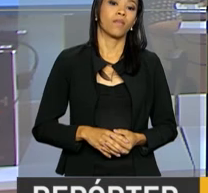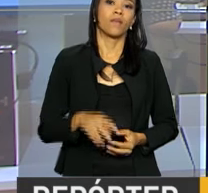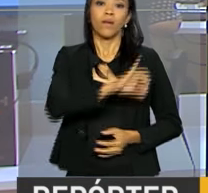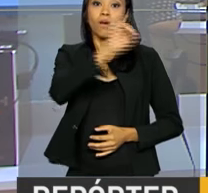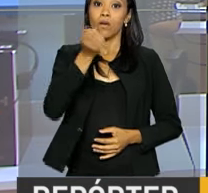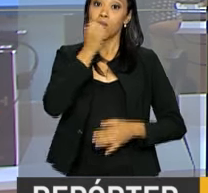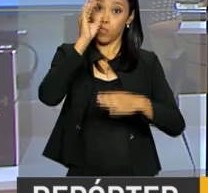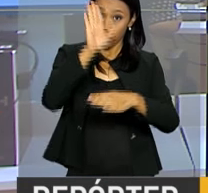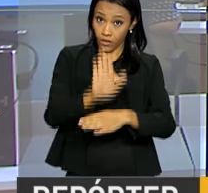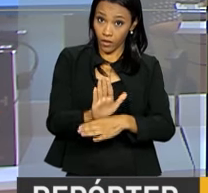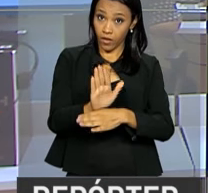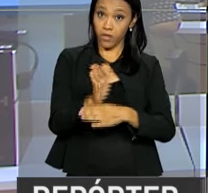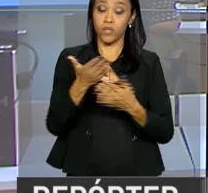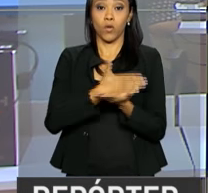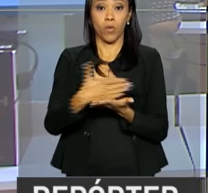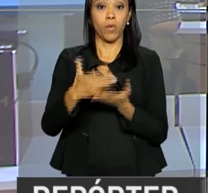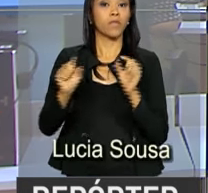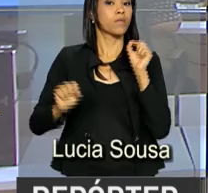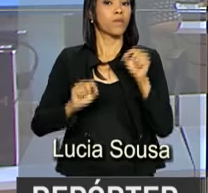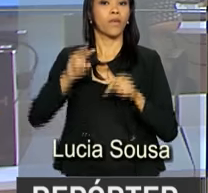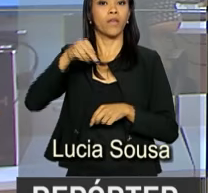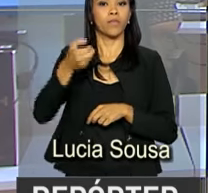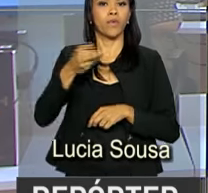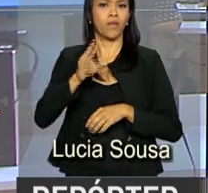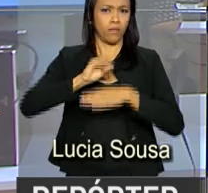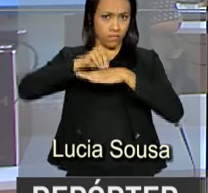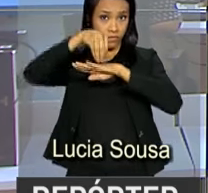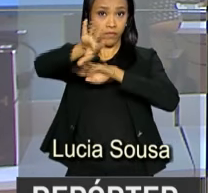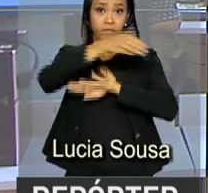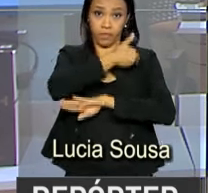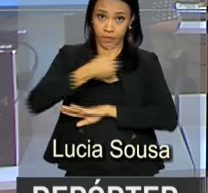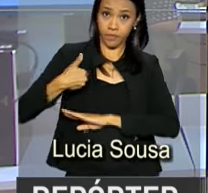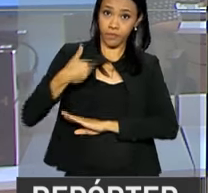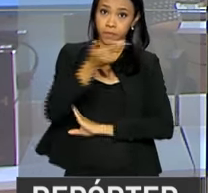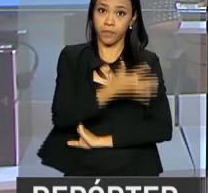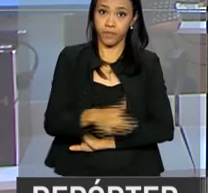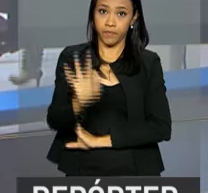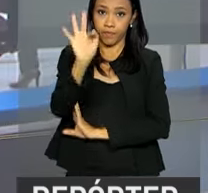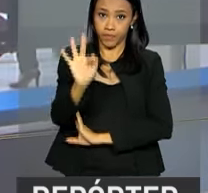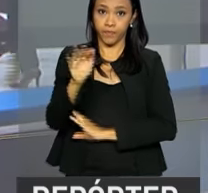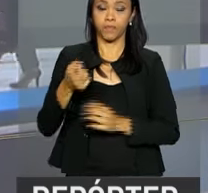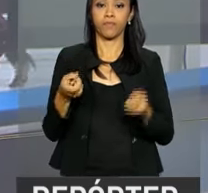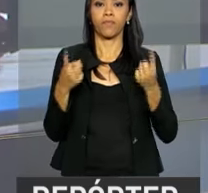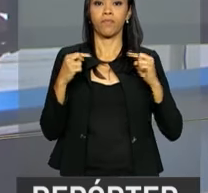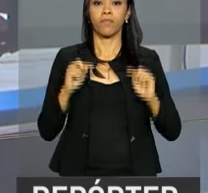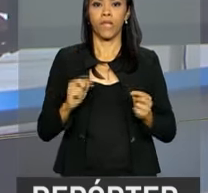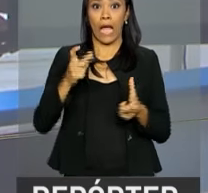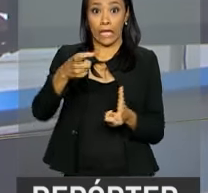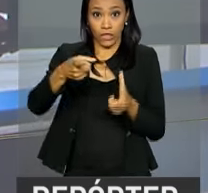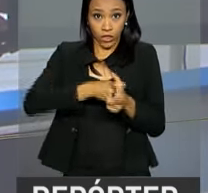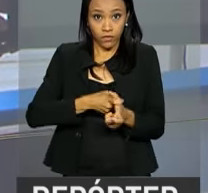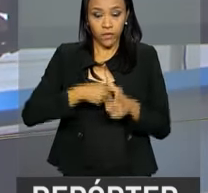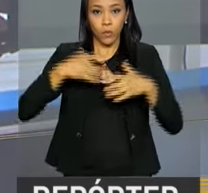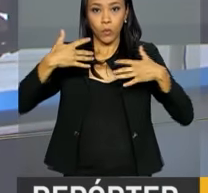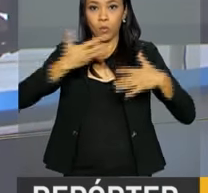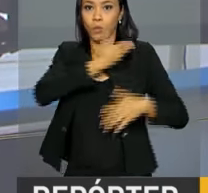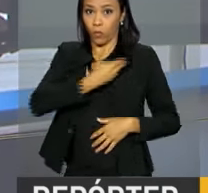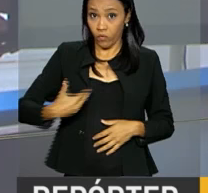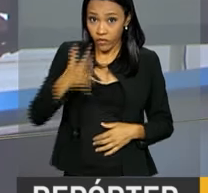Olá, boa tarde. Começa agora mais uma edição do Repórter NBR com as notícias do governo federal. A dívida pública federal